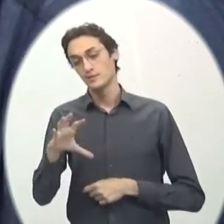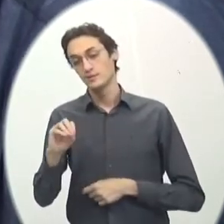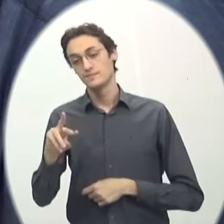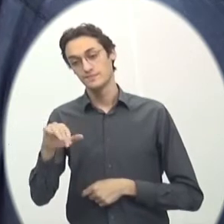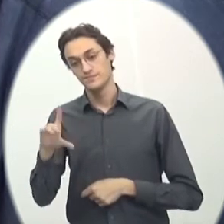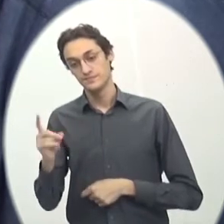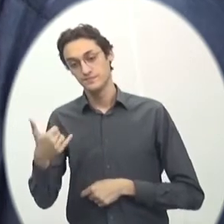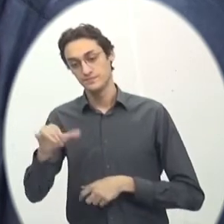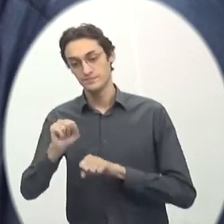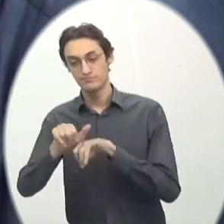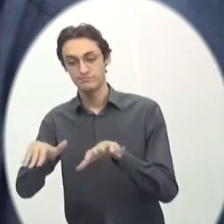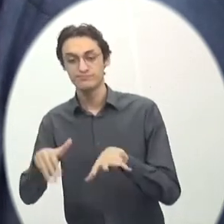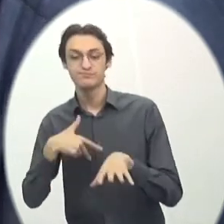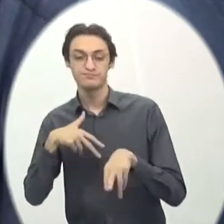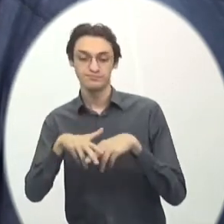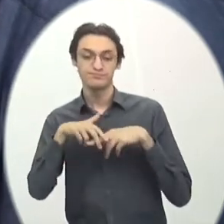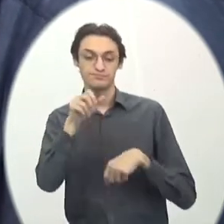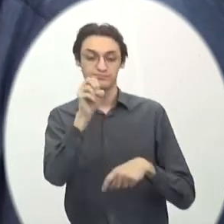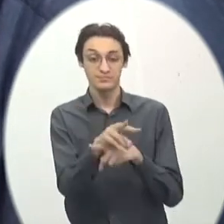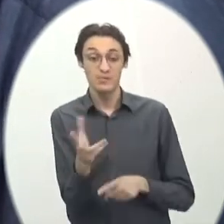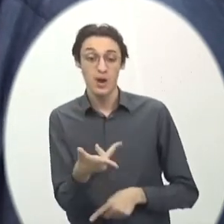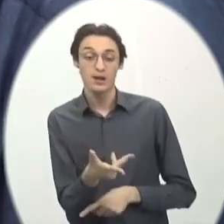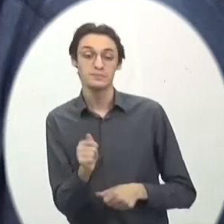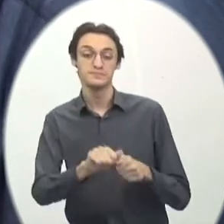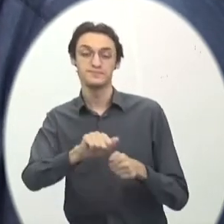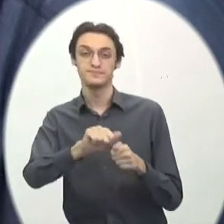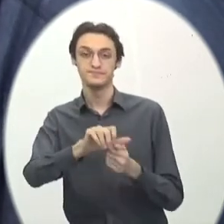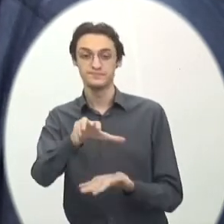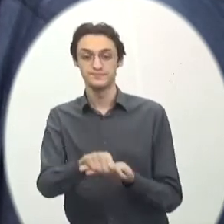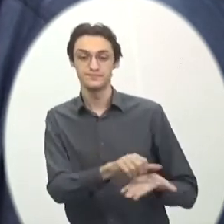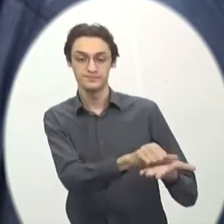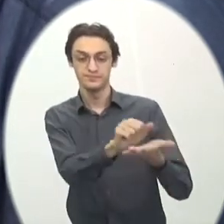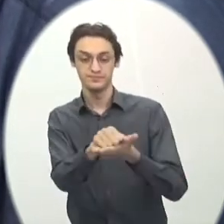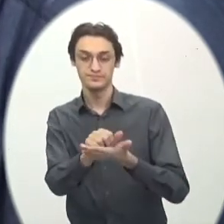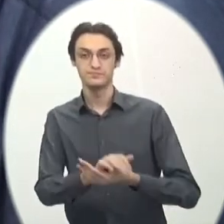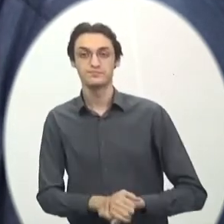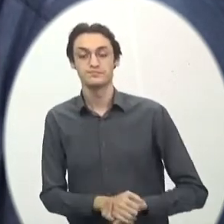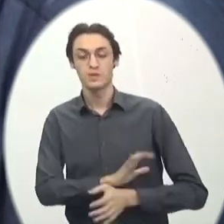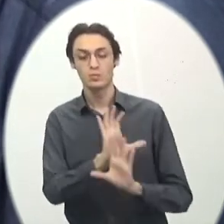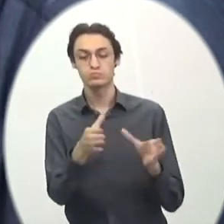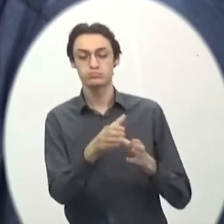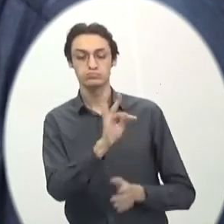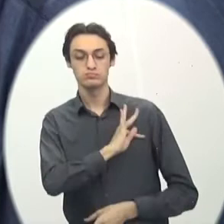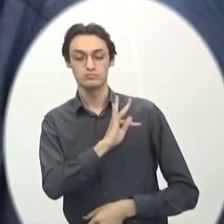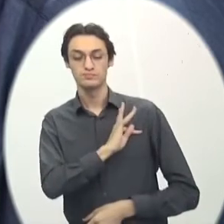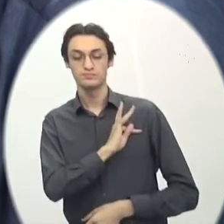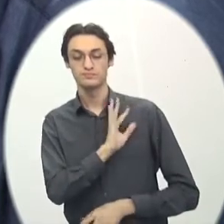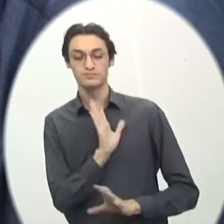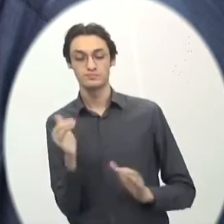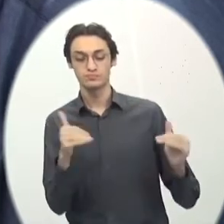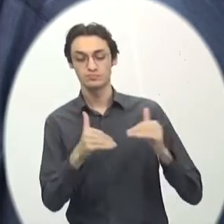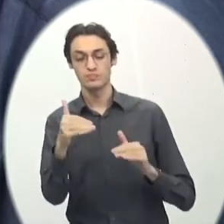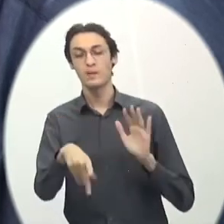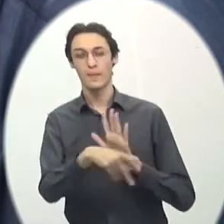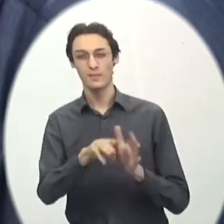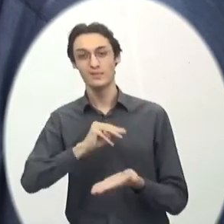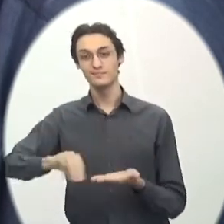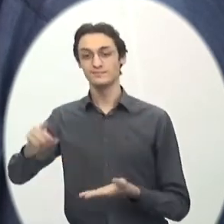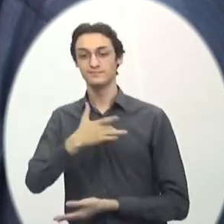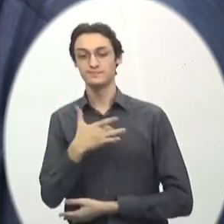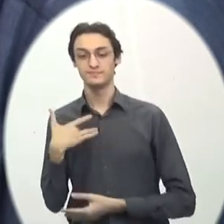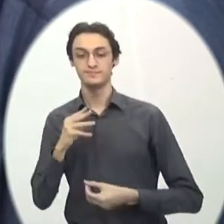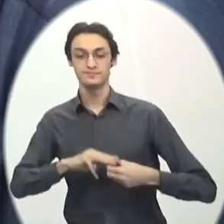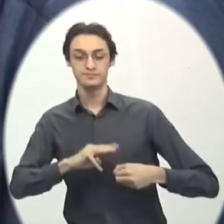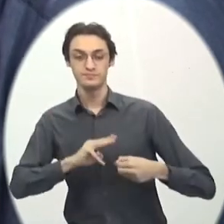Covid-19. Assim, após a conferência dos documentos por uma equipe técnica formada por membros da Secretaria Municipal de Saúde